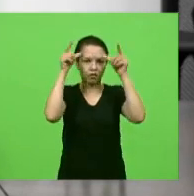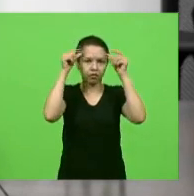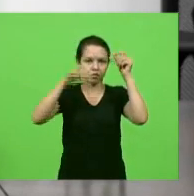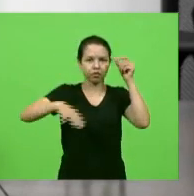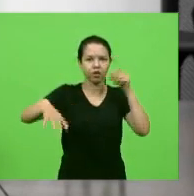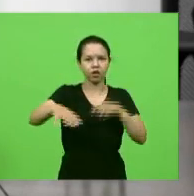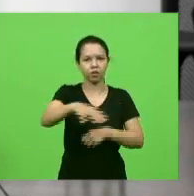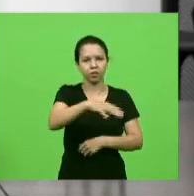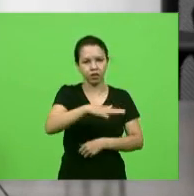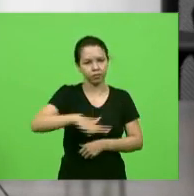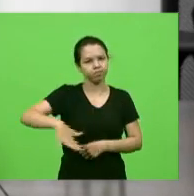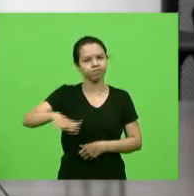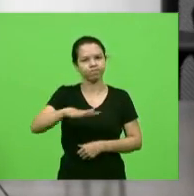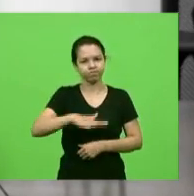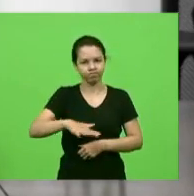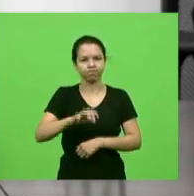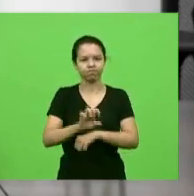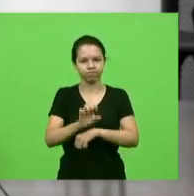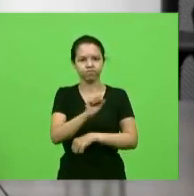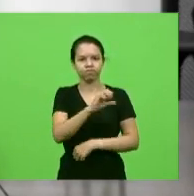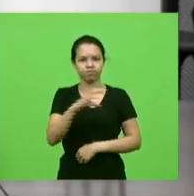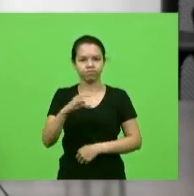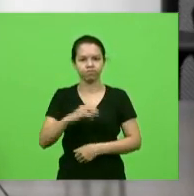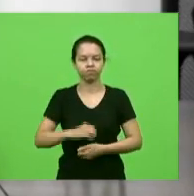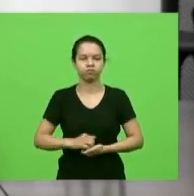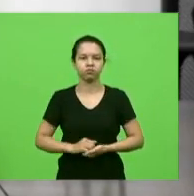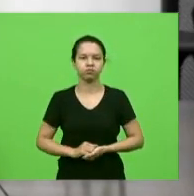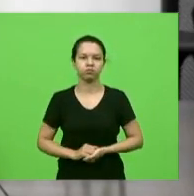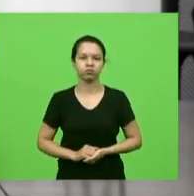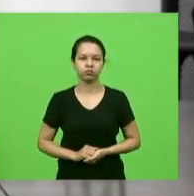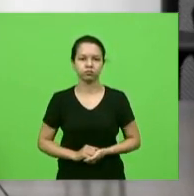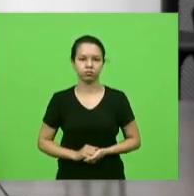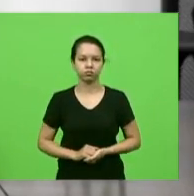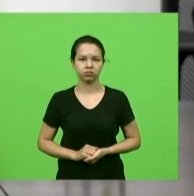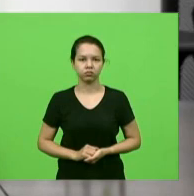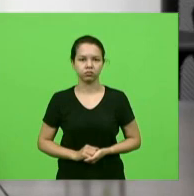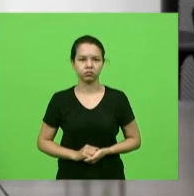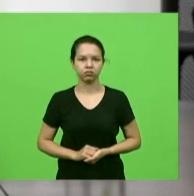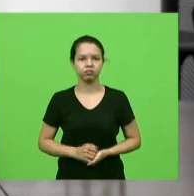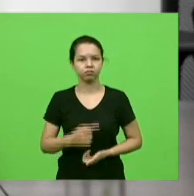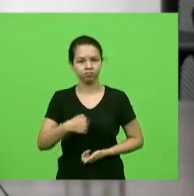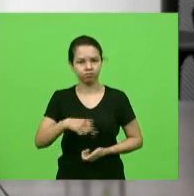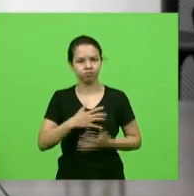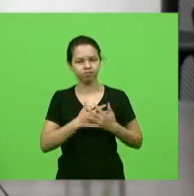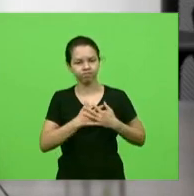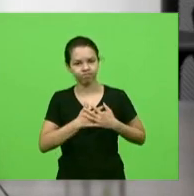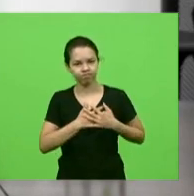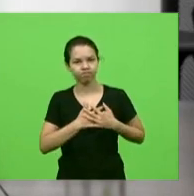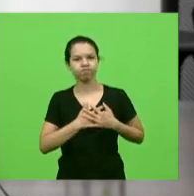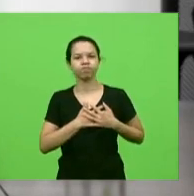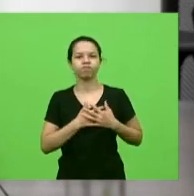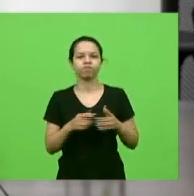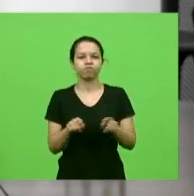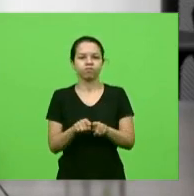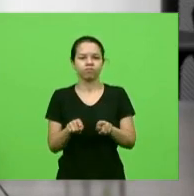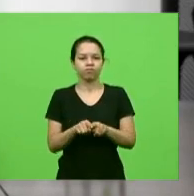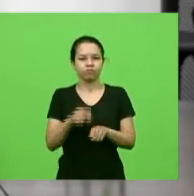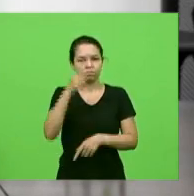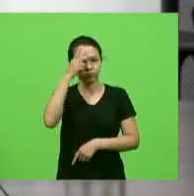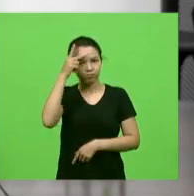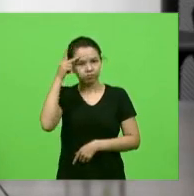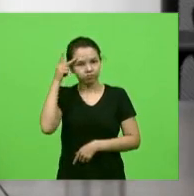nosocômios em geral do estado de Santa Catarina. Nossa solidariedade também aos enfermos